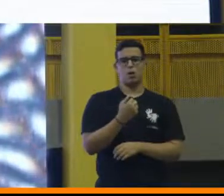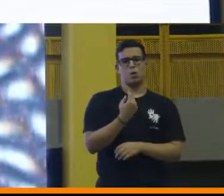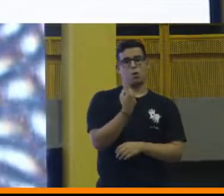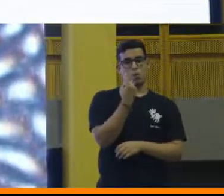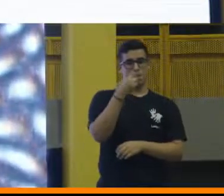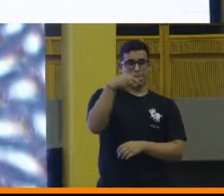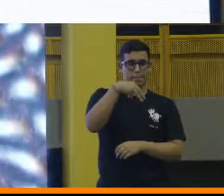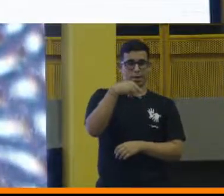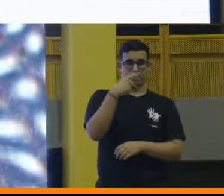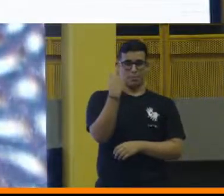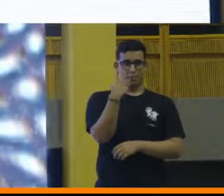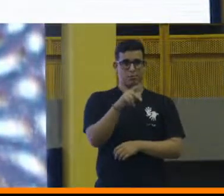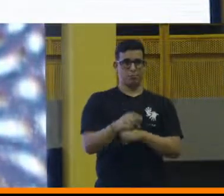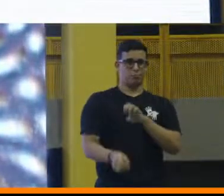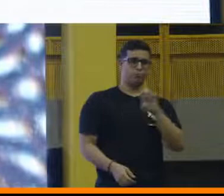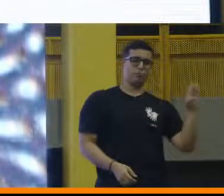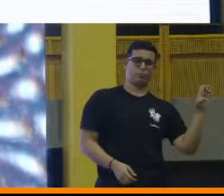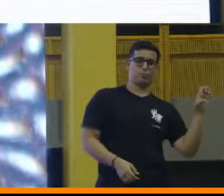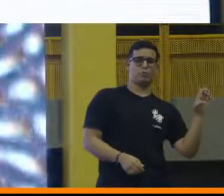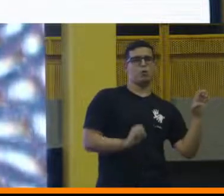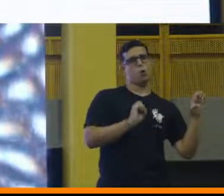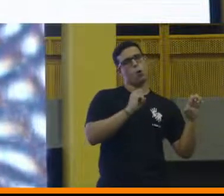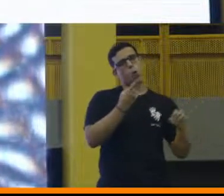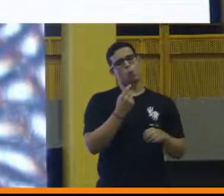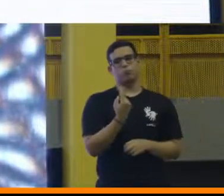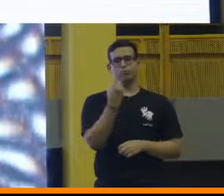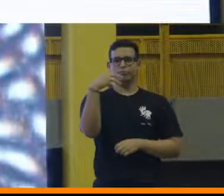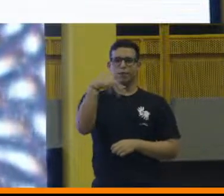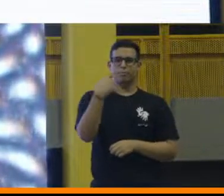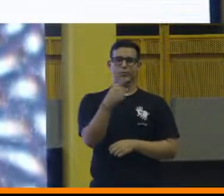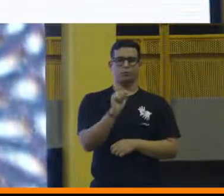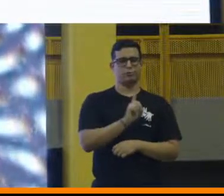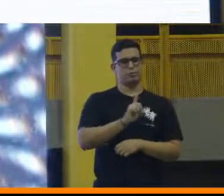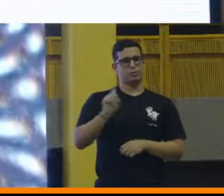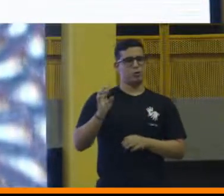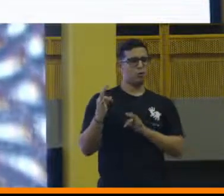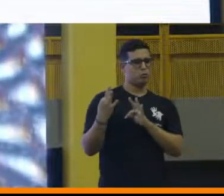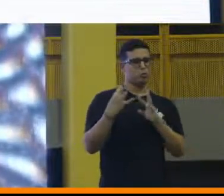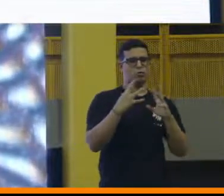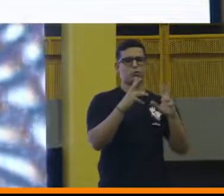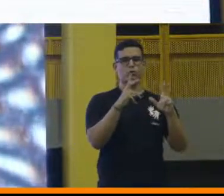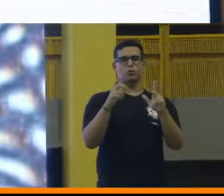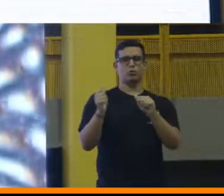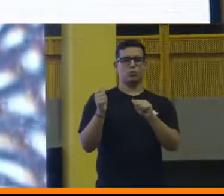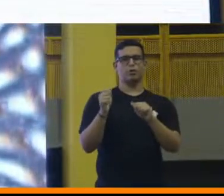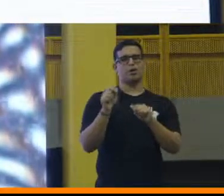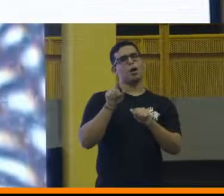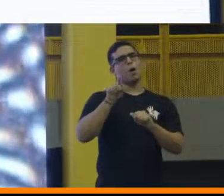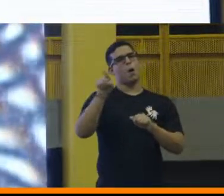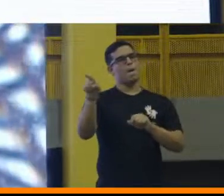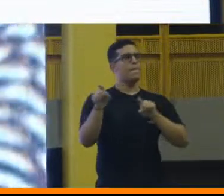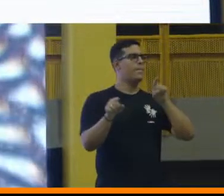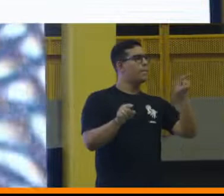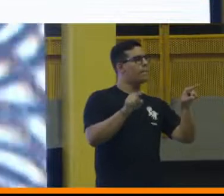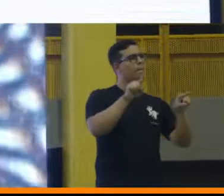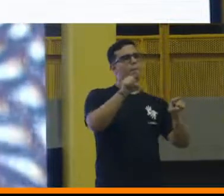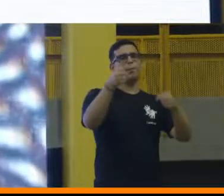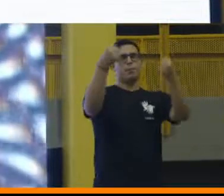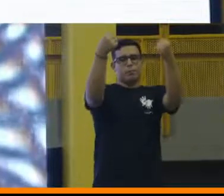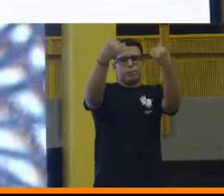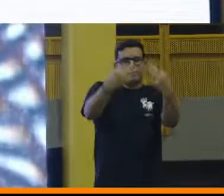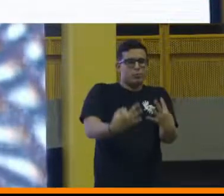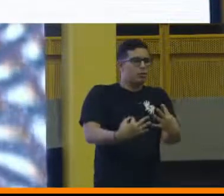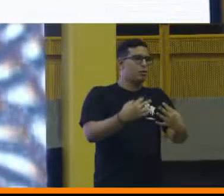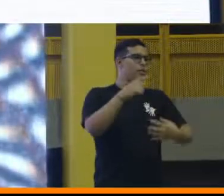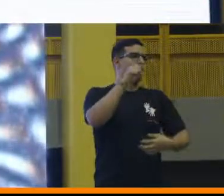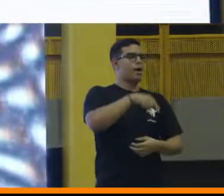sua esquerda, ou 1 metro para a sua direita. Tudo aquilo que eu aponto para descrever é